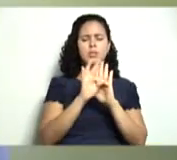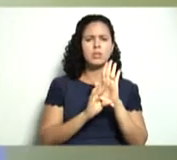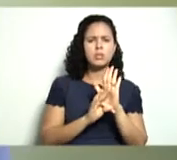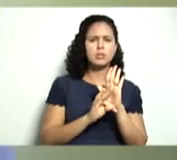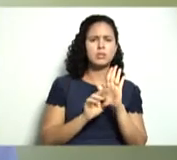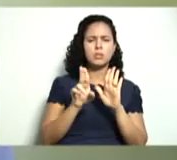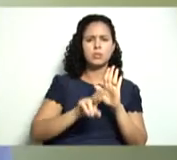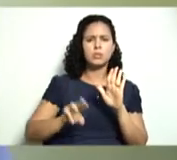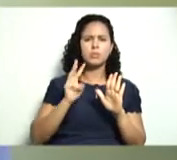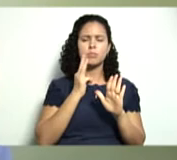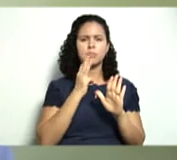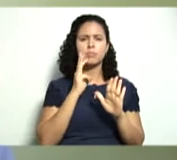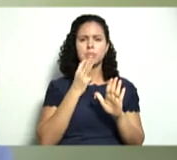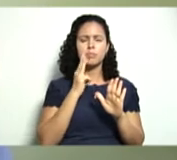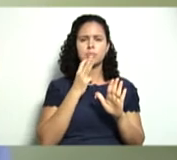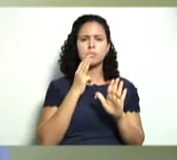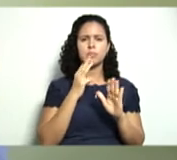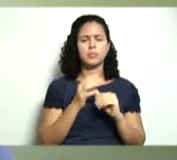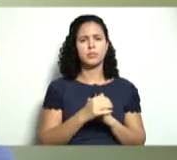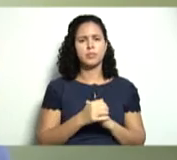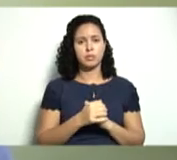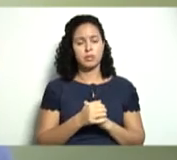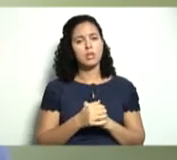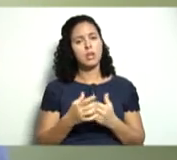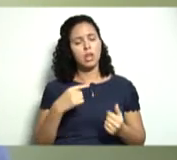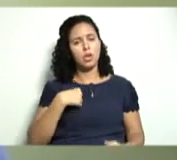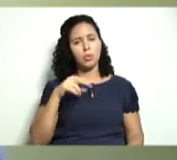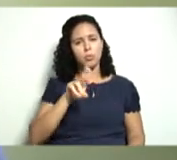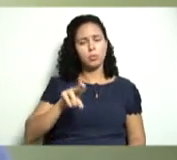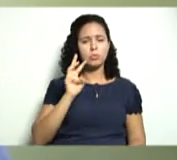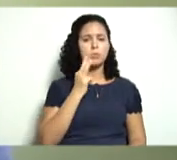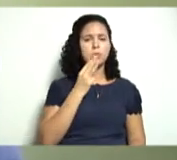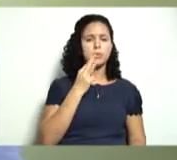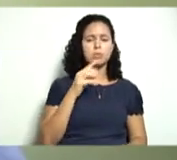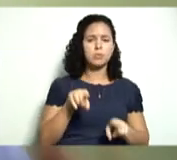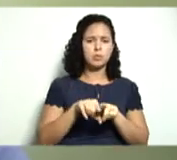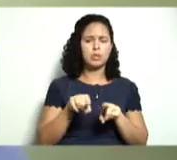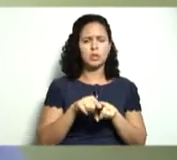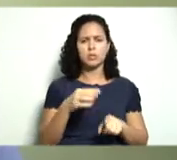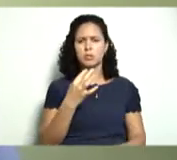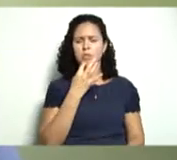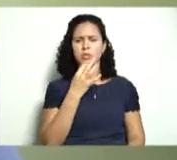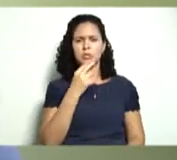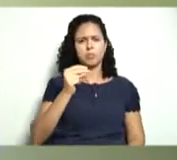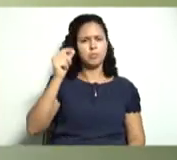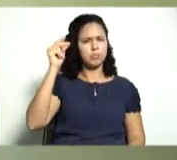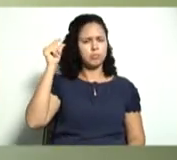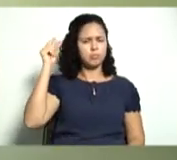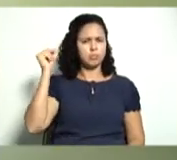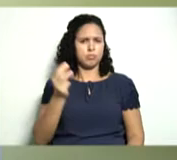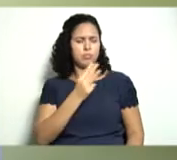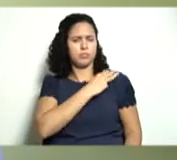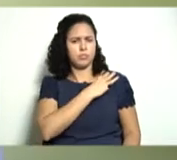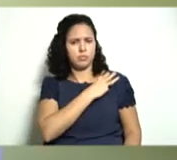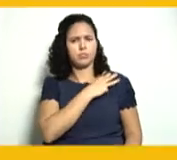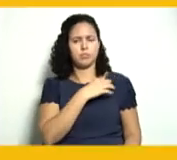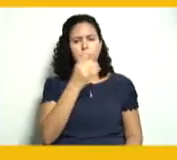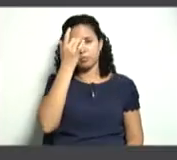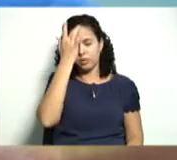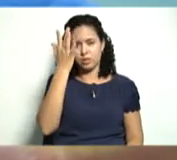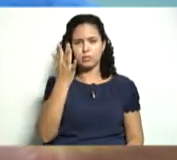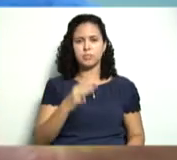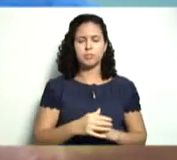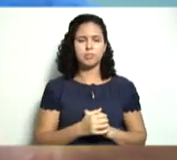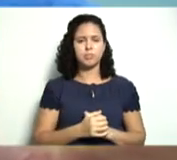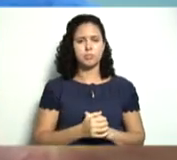eu utilizo o editor word porque eu estou mais familiarizado é que eu venho estudando com ele desde o ensino médio então agora tenho mais facilidade para mexer